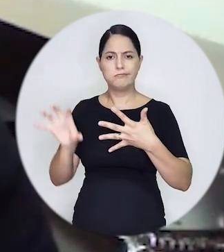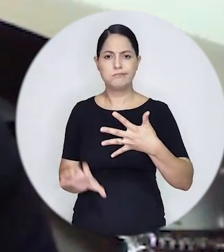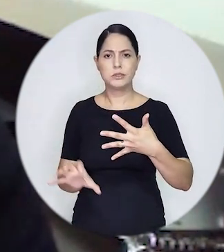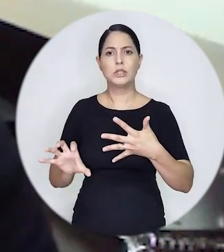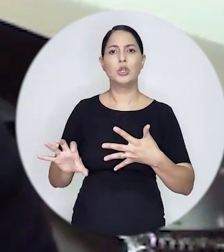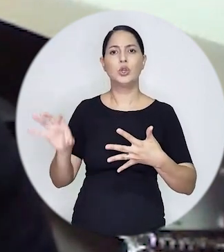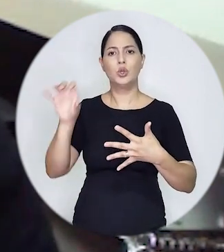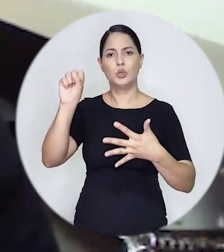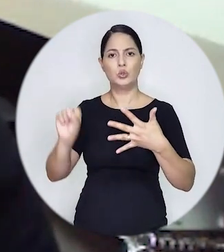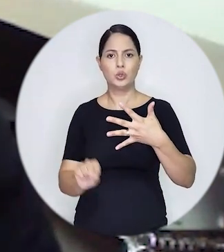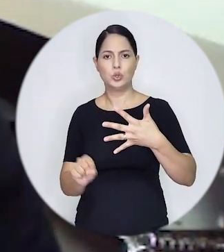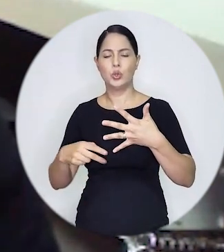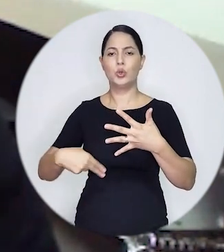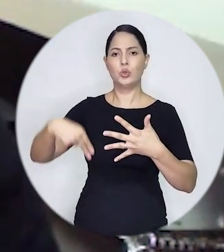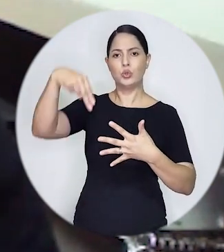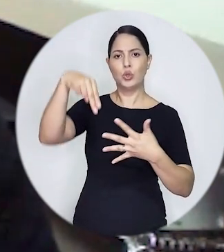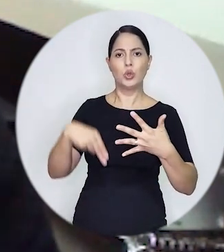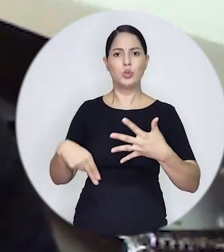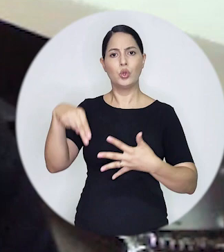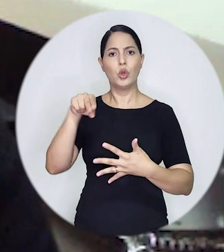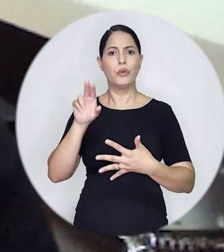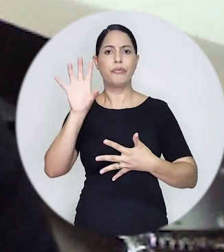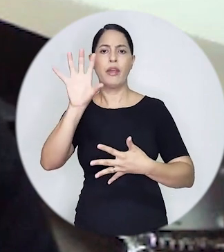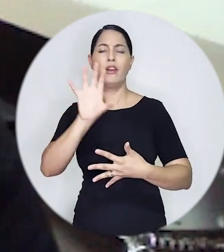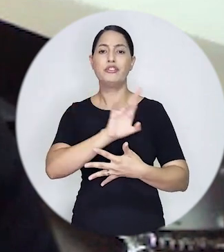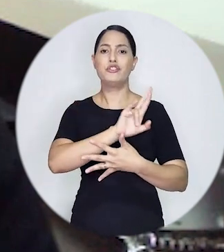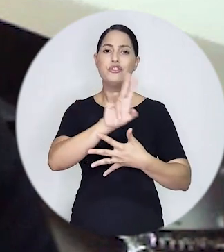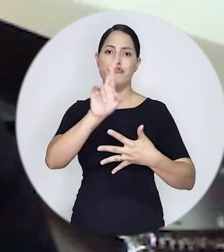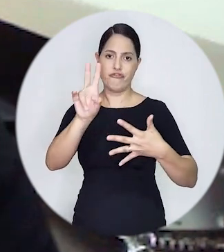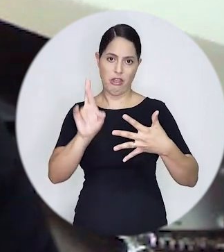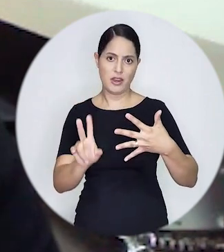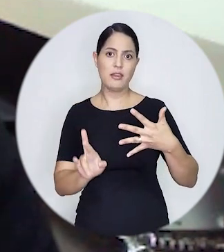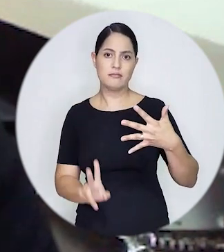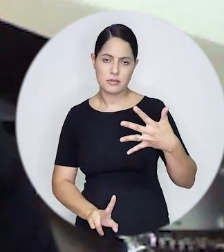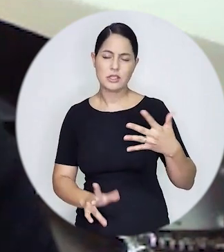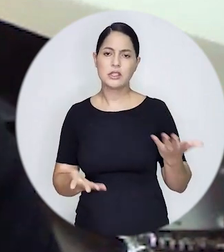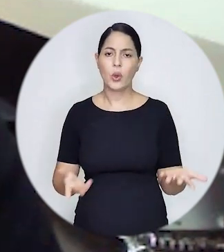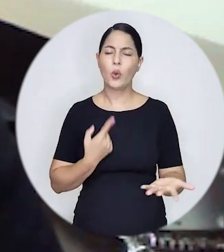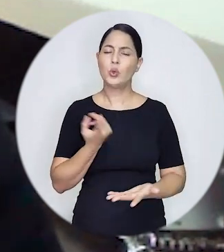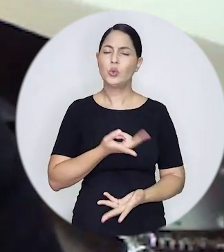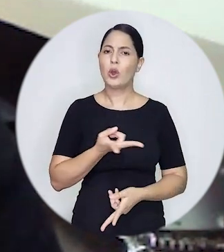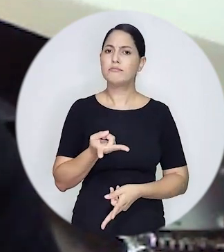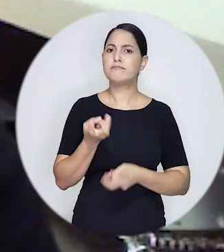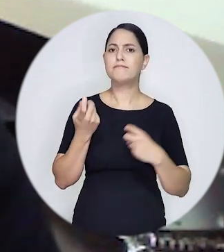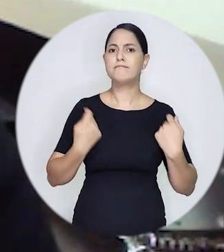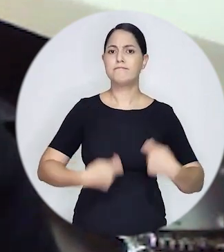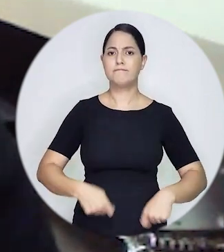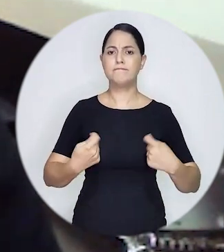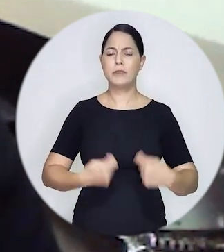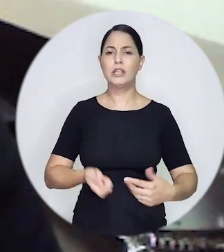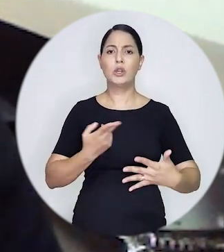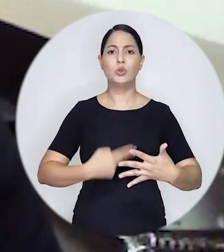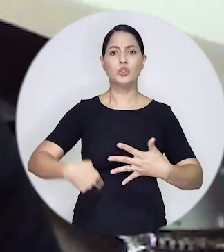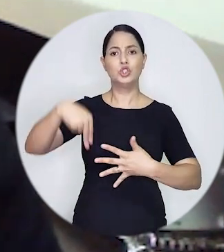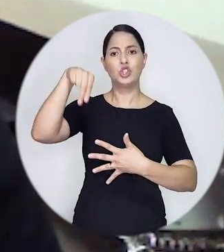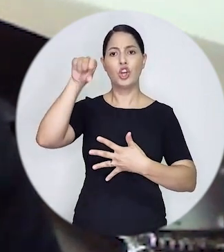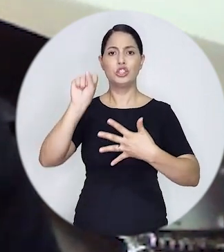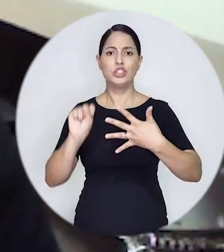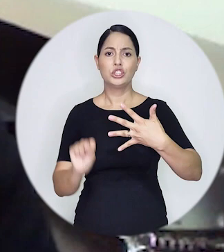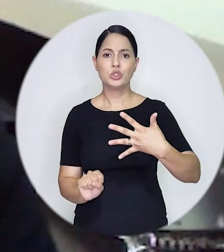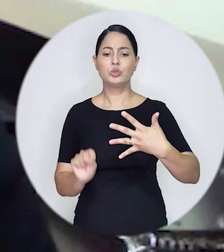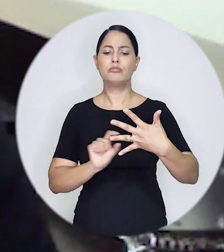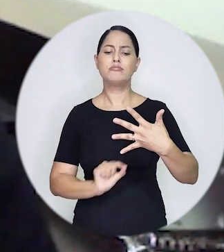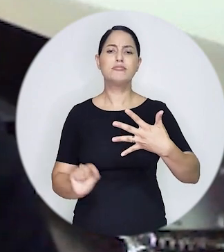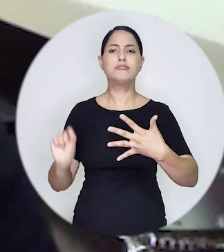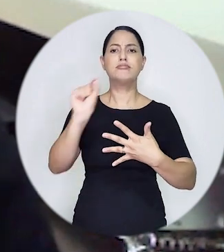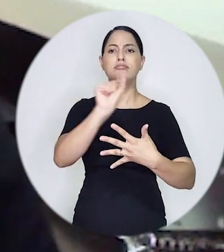do nordeste. Então, nós temos que observar essas diferenças regionais e garantir de norte